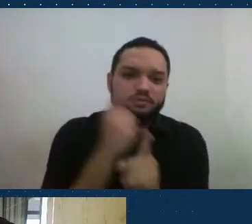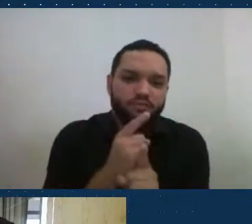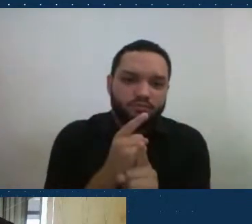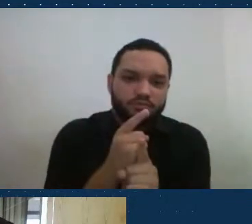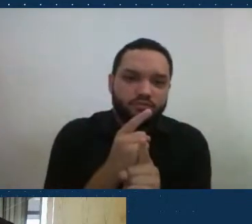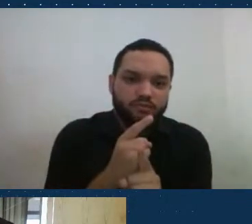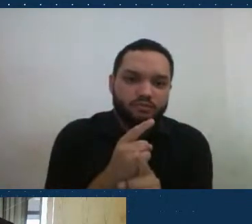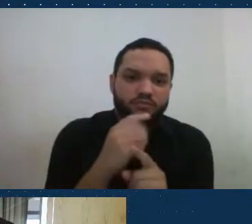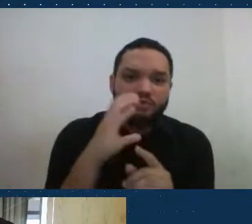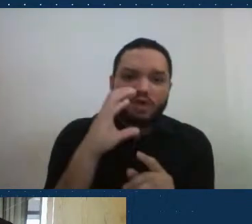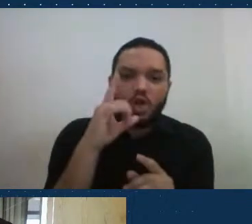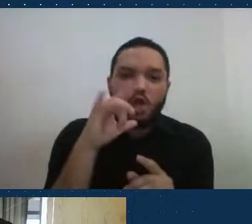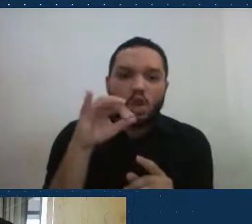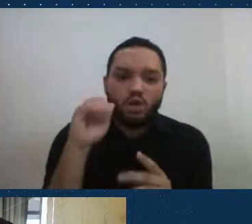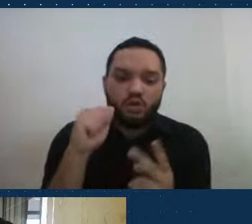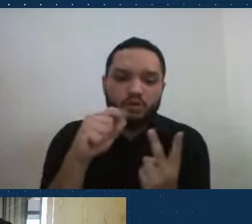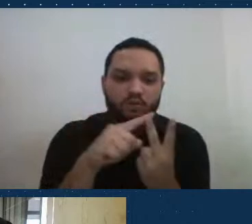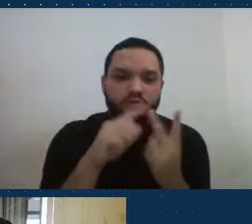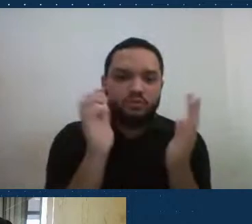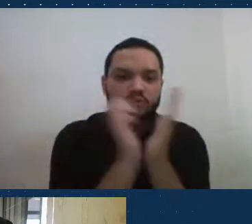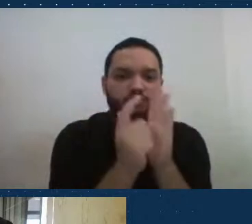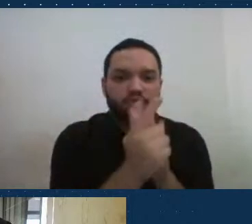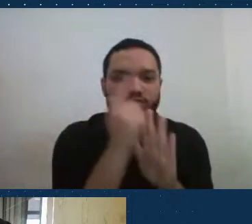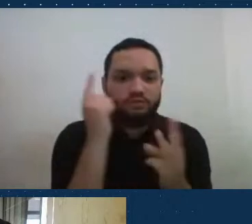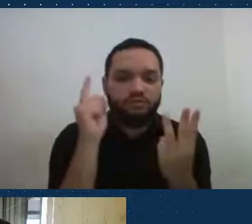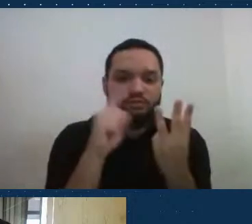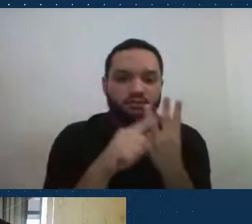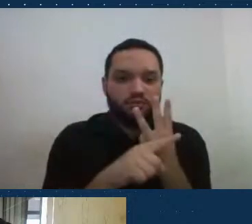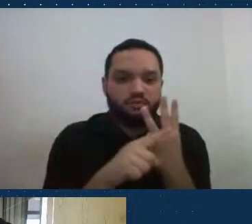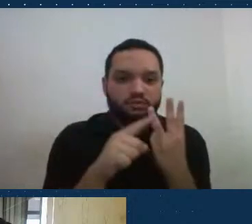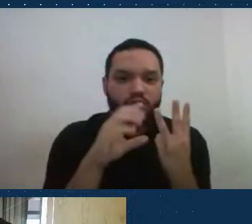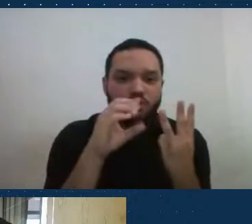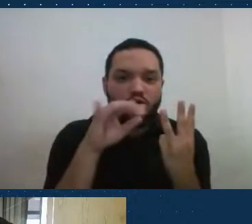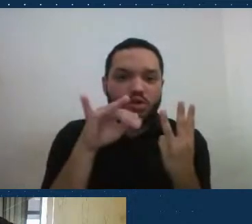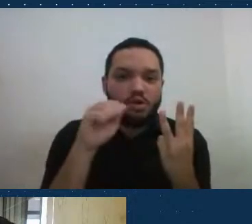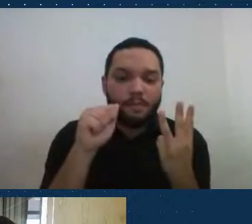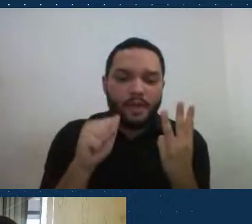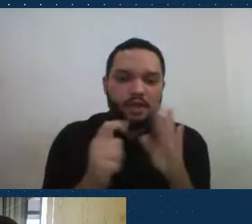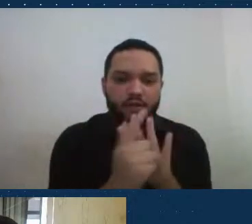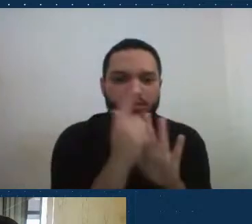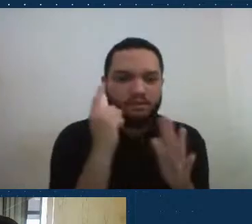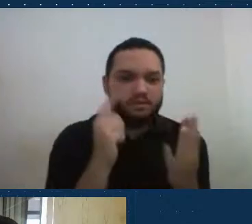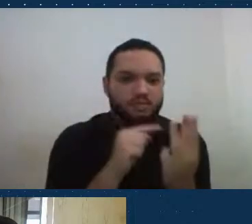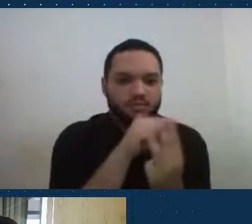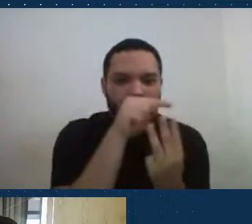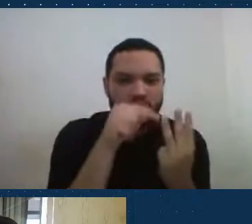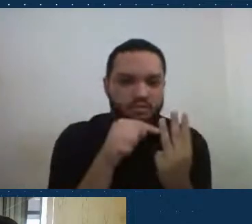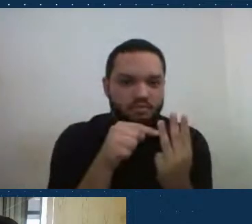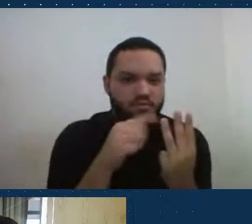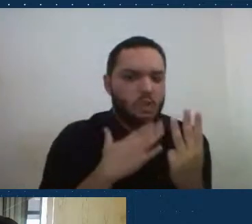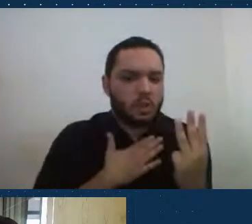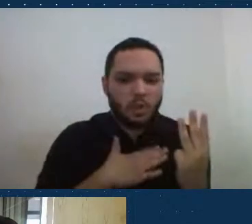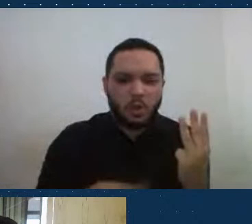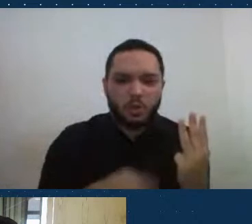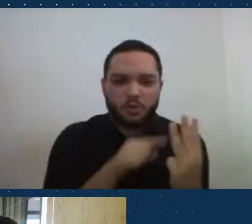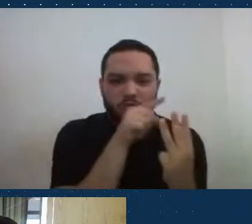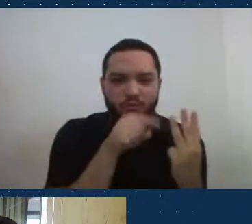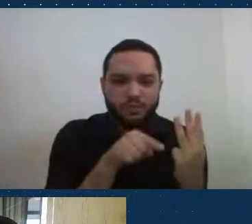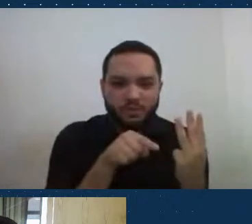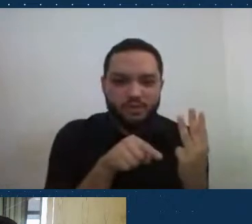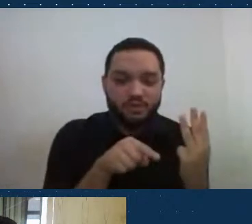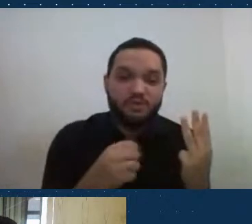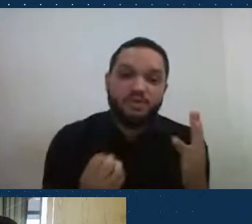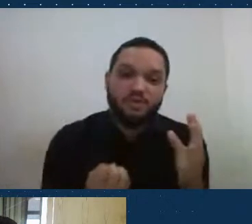de gêneros, grupos de gêneros, colmeia de gêneros. Ele disse, nenhum desses termos me agrada. E aí ele